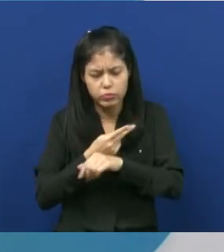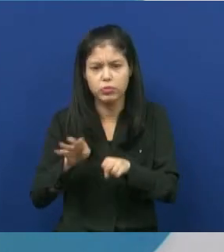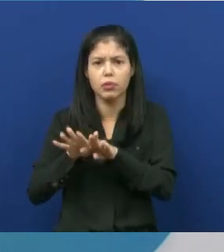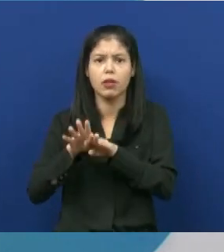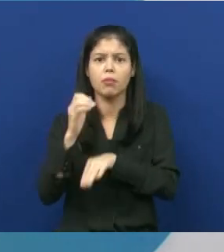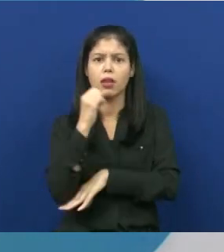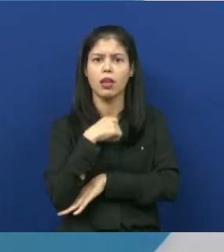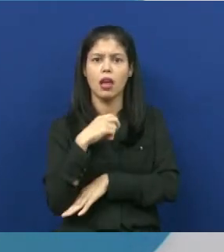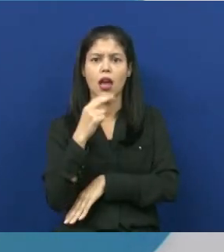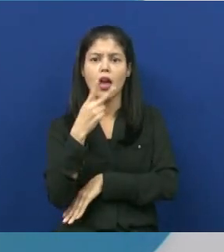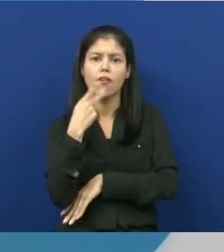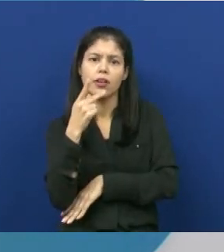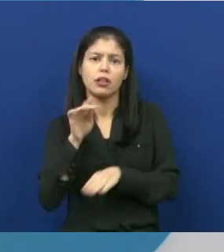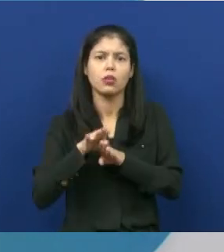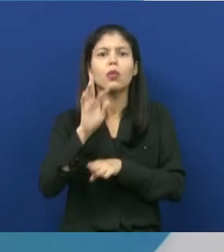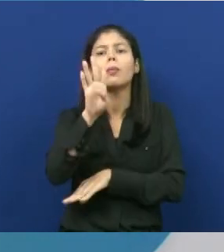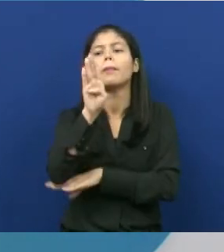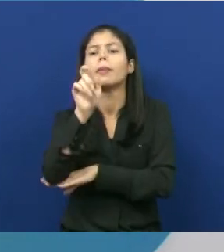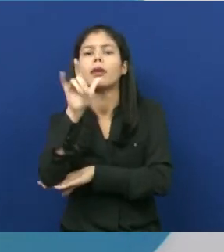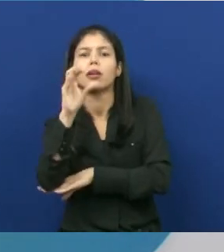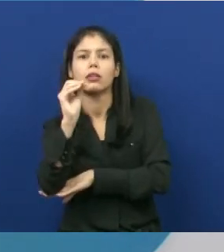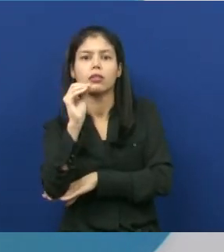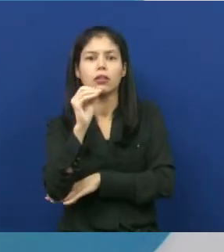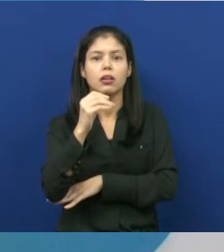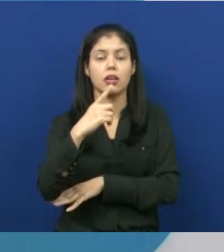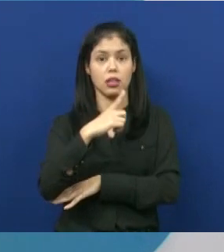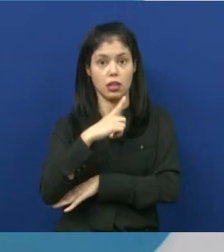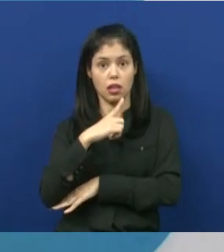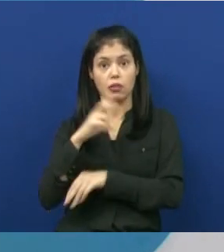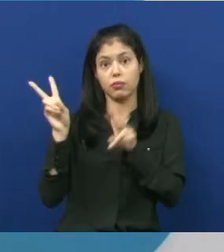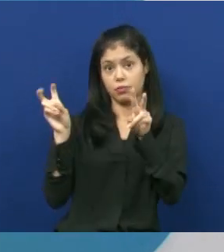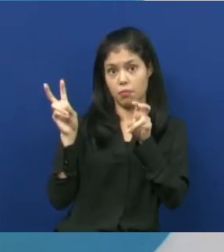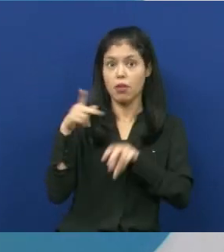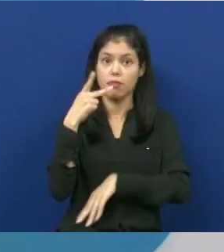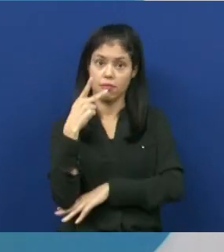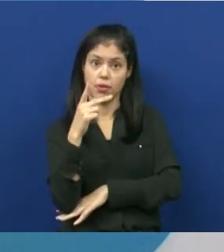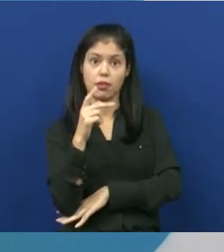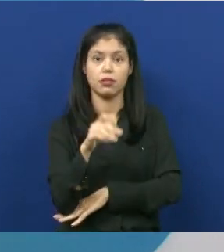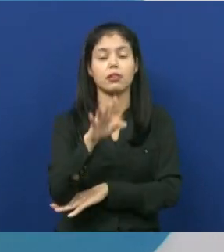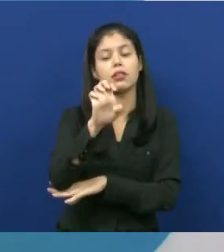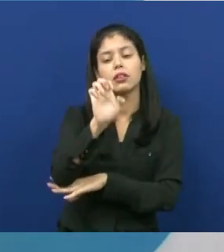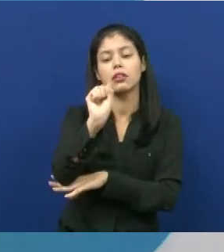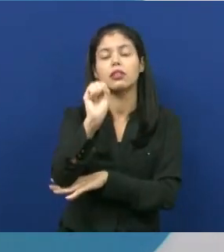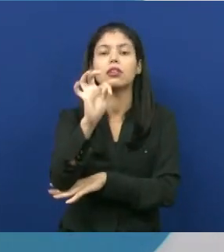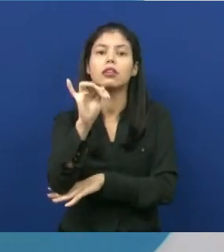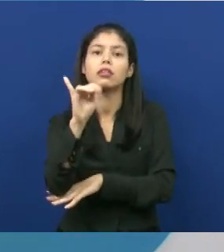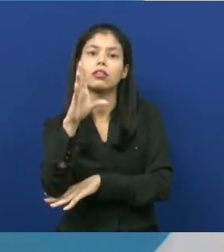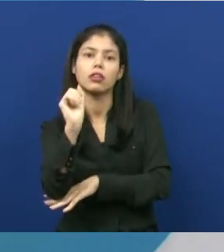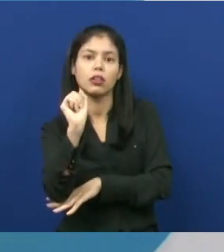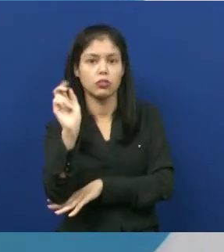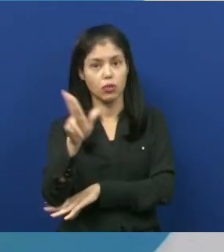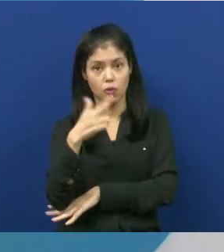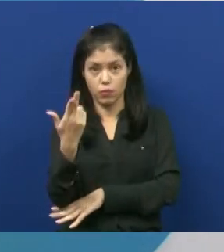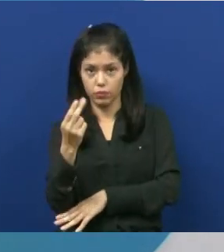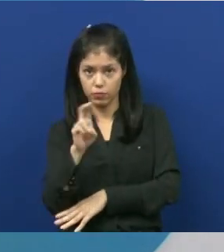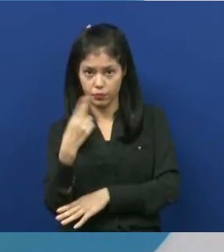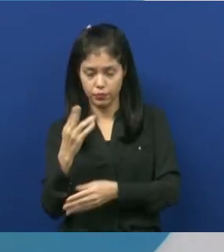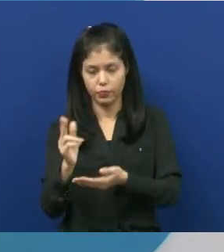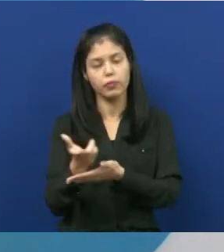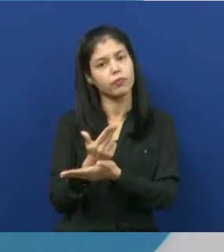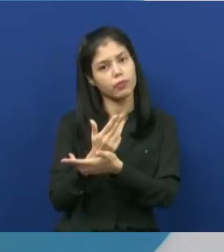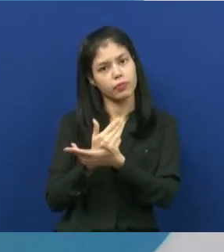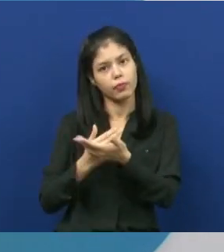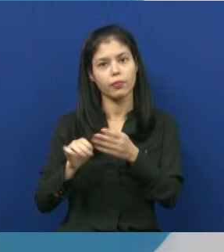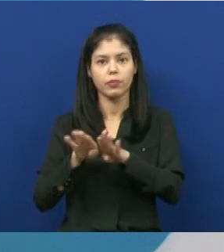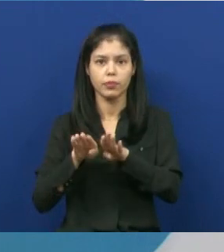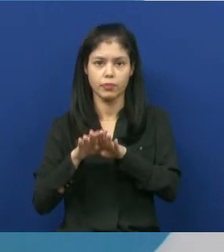belo. E o ramo que trata disso é a estética ou filosofia da arte. Desde os tempos mais remotos, sempre